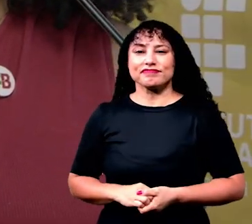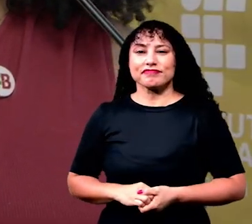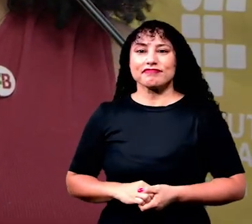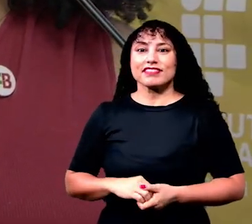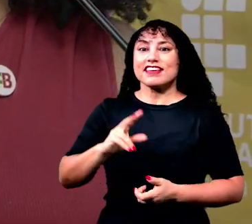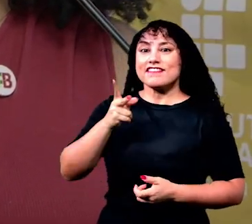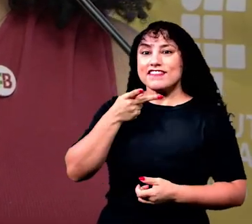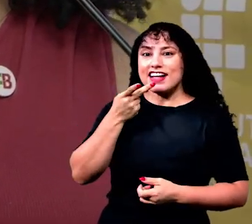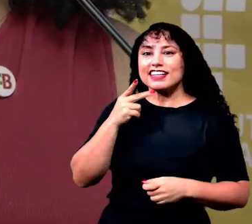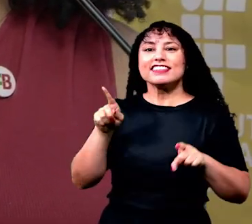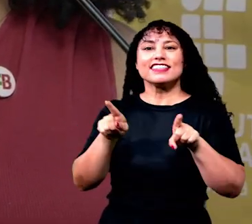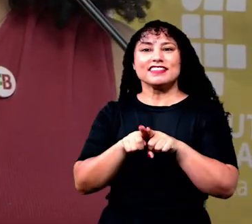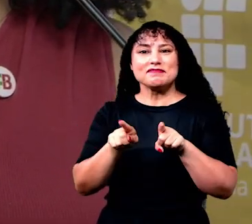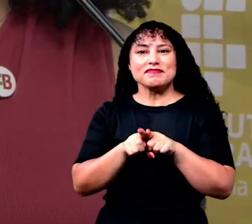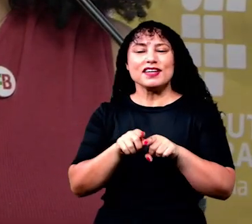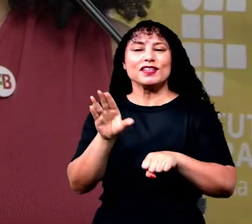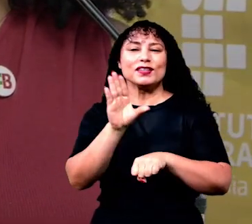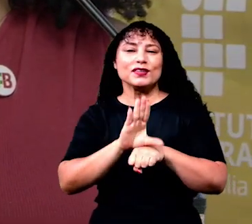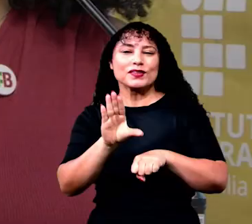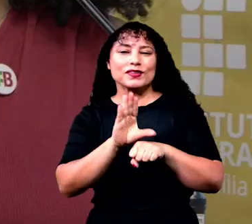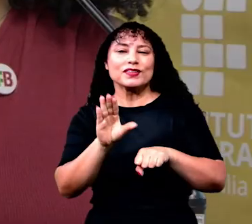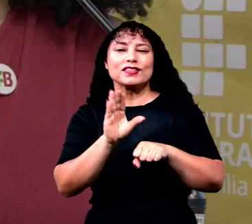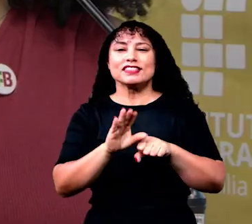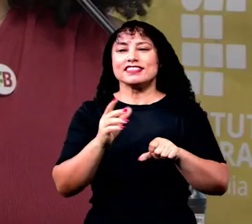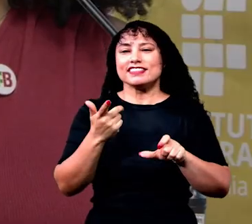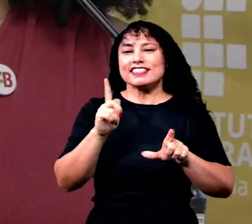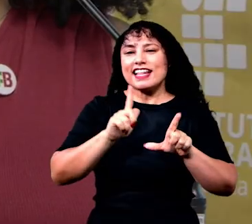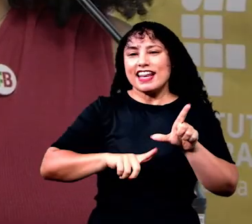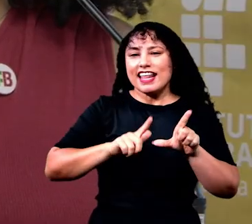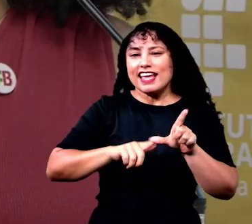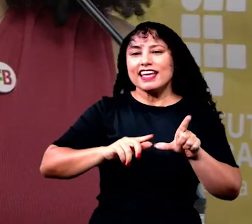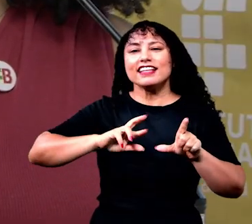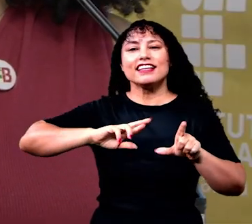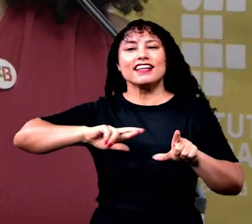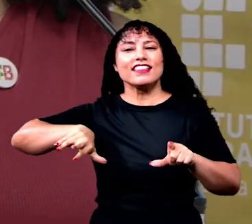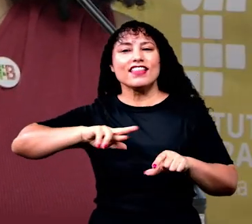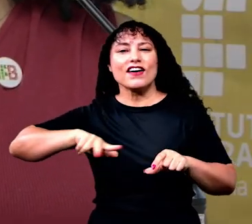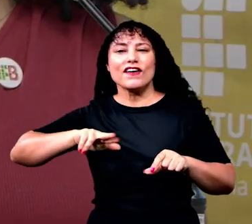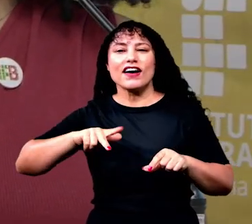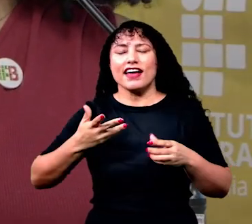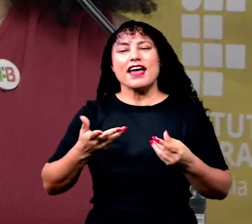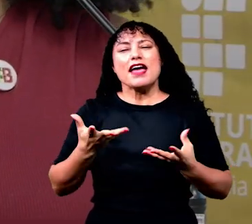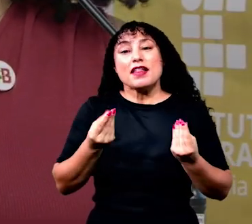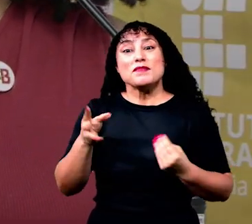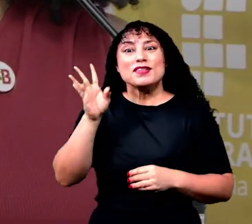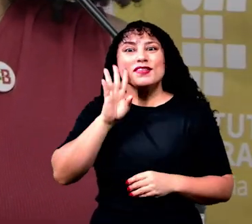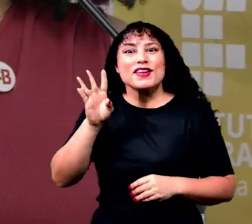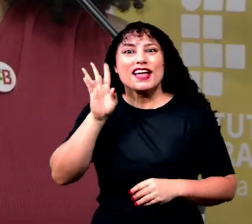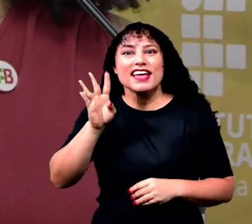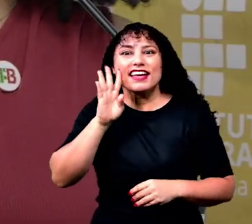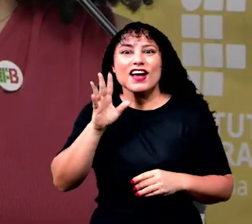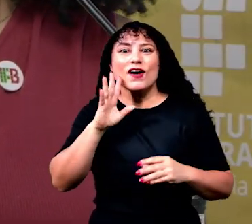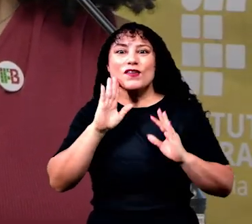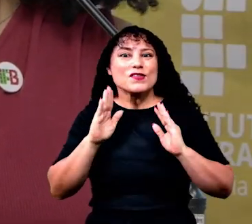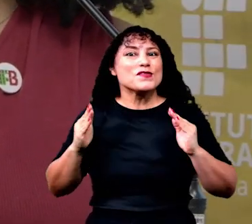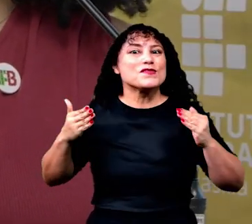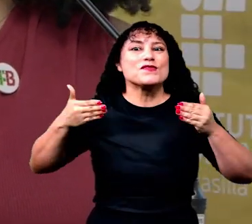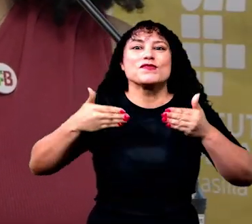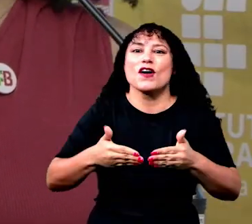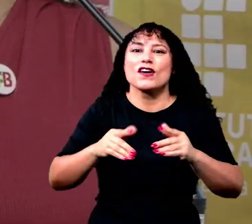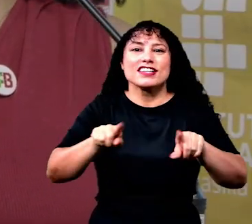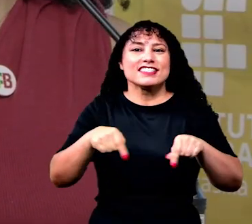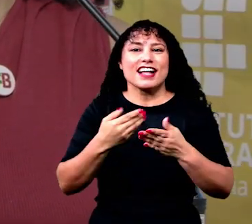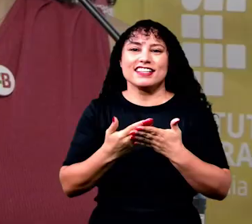falando um pouquinho também dessa coisa do curso de letras, não ser, né, ele é muito legal que não prende a gente à sala de